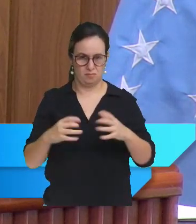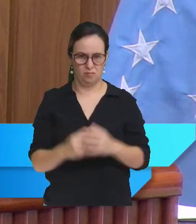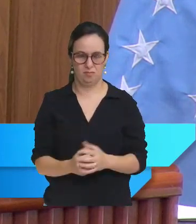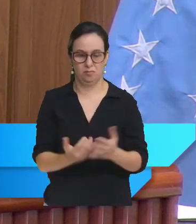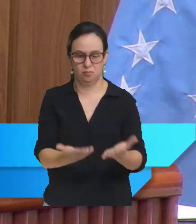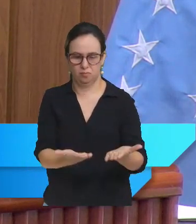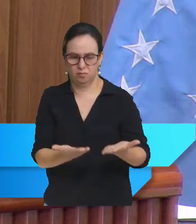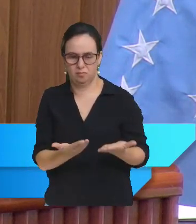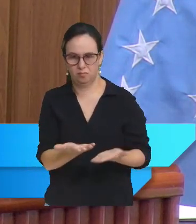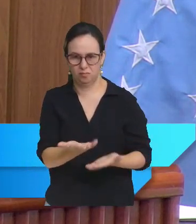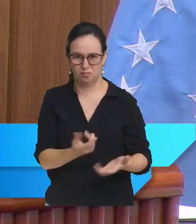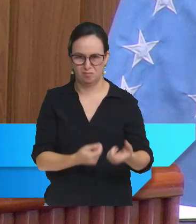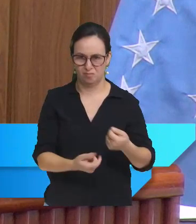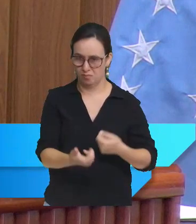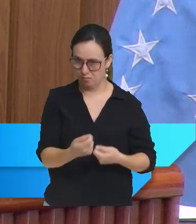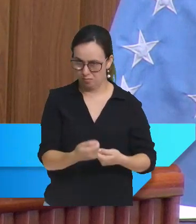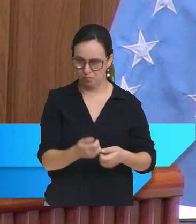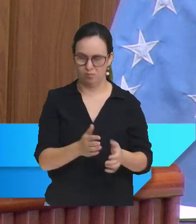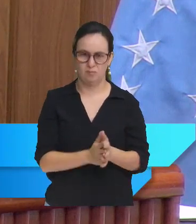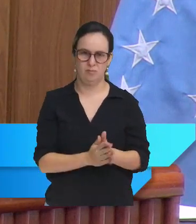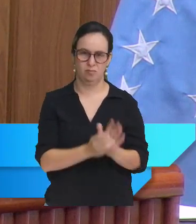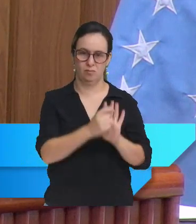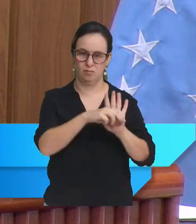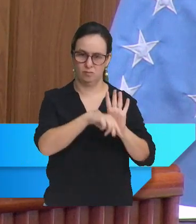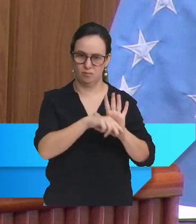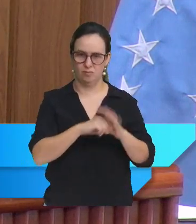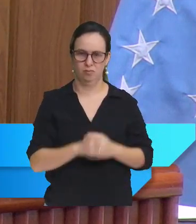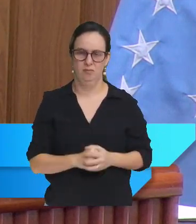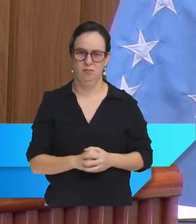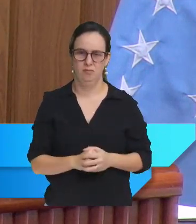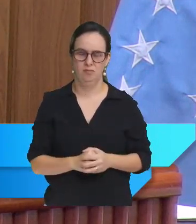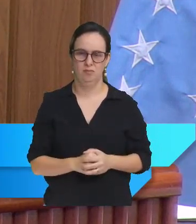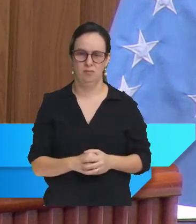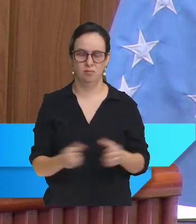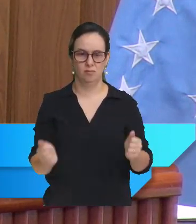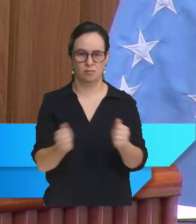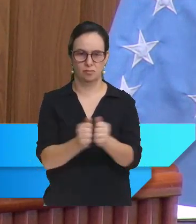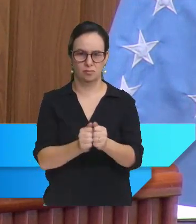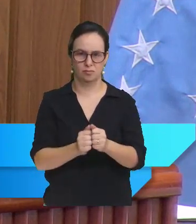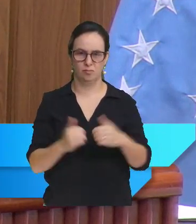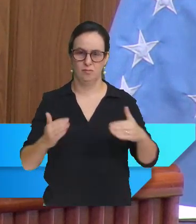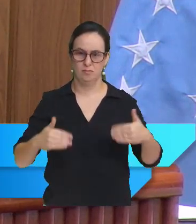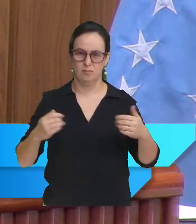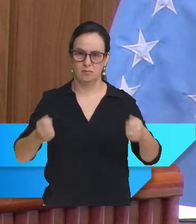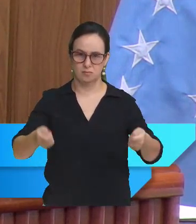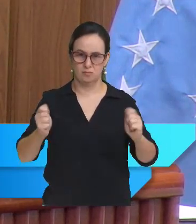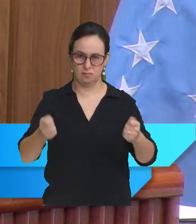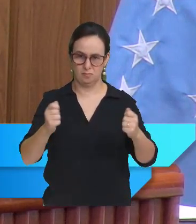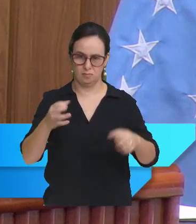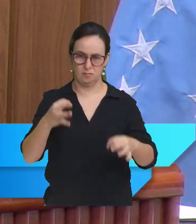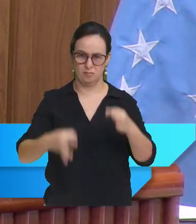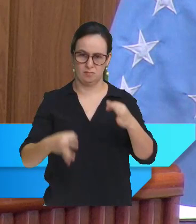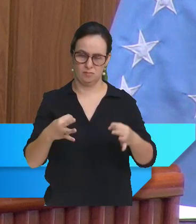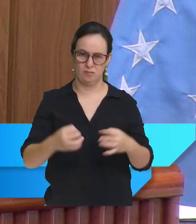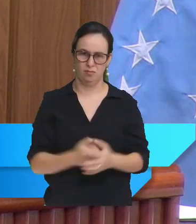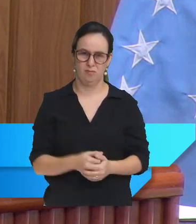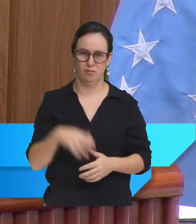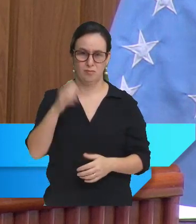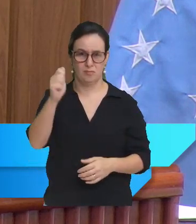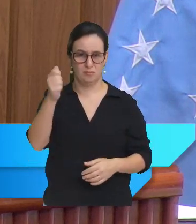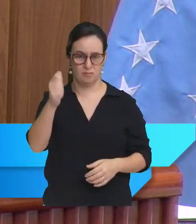qualidade dessas defesas junto aos tribunais de justiça, a CIS optou, por causa de arranjos políticos